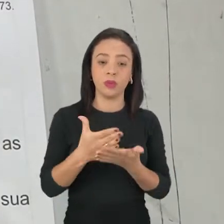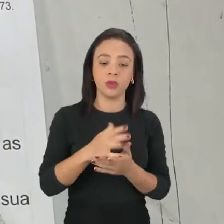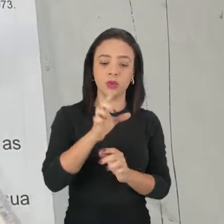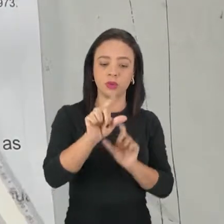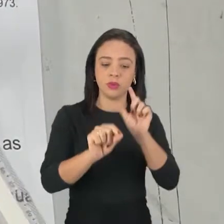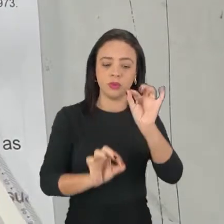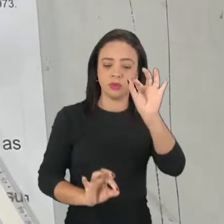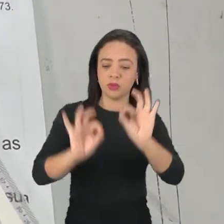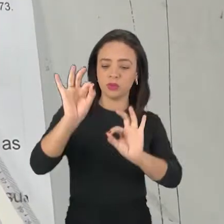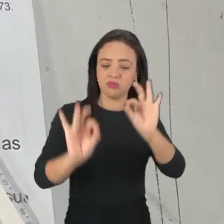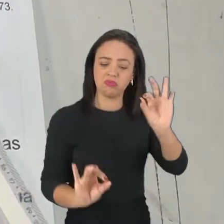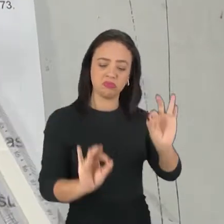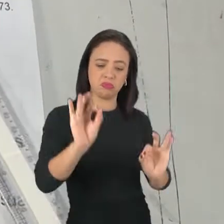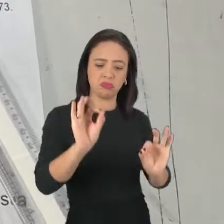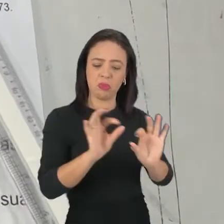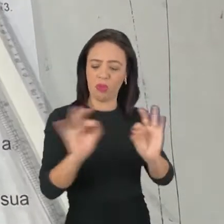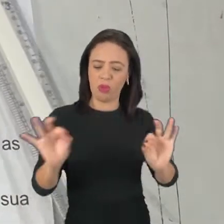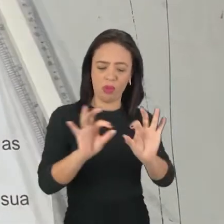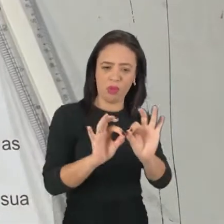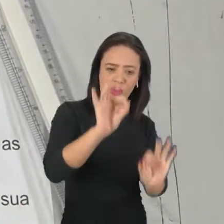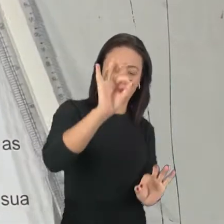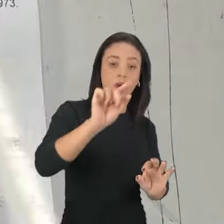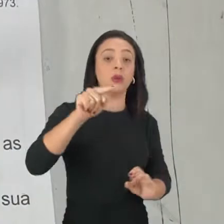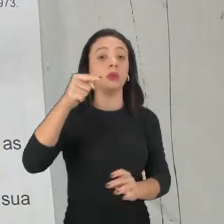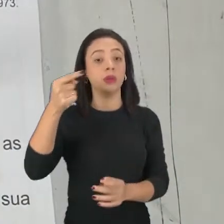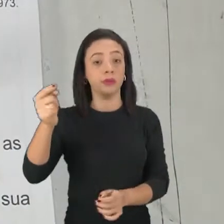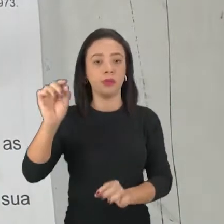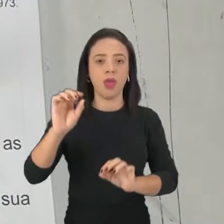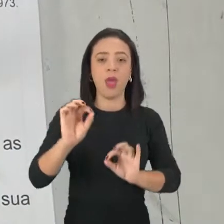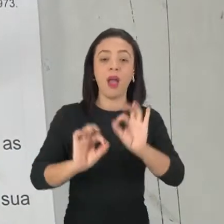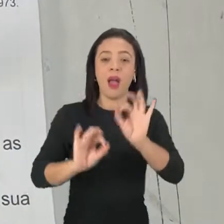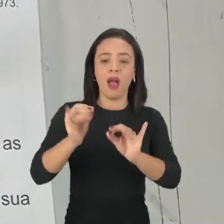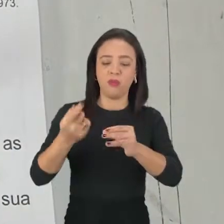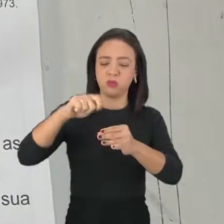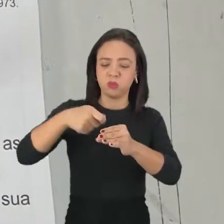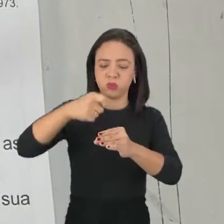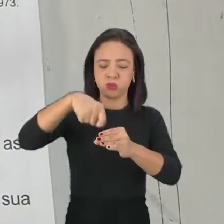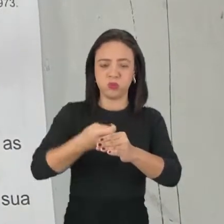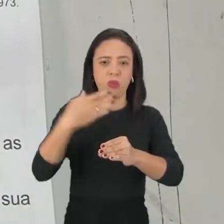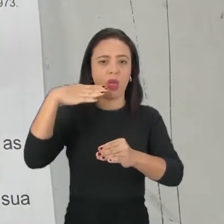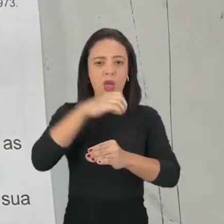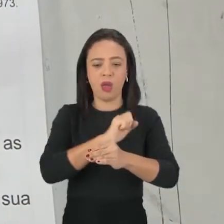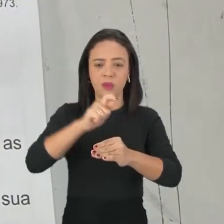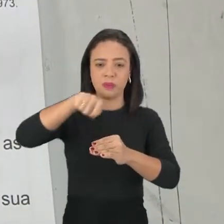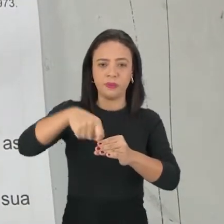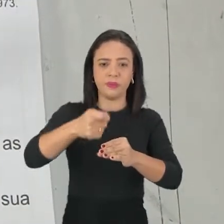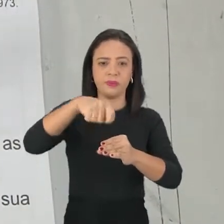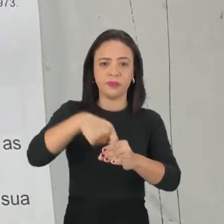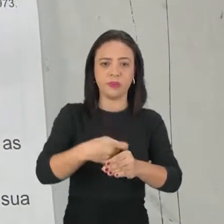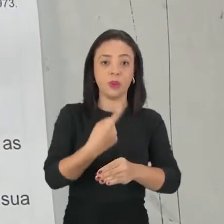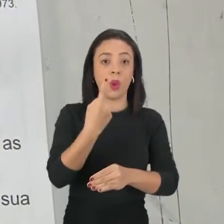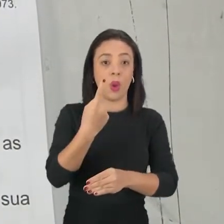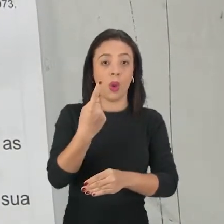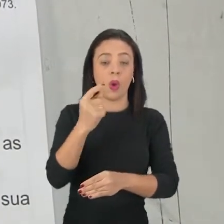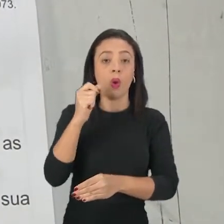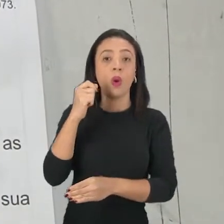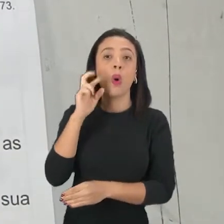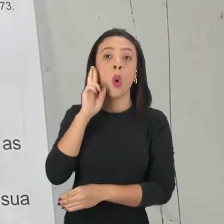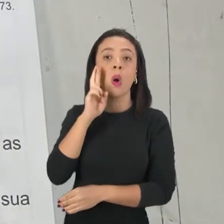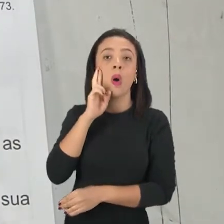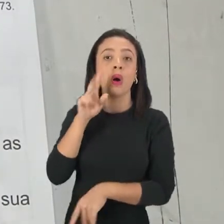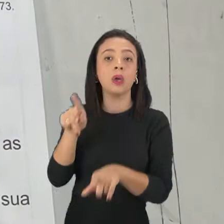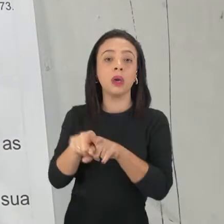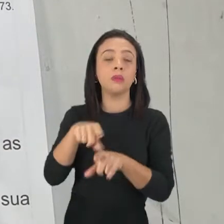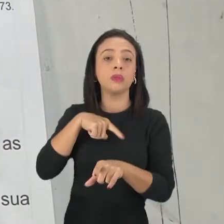tomar as medidas depois desceu depressa depressa uma fazenda cor de rosa com